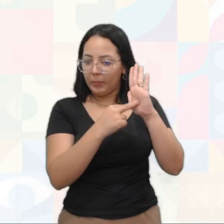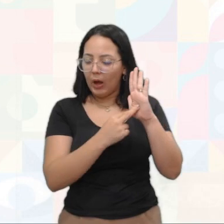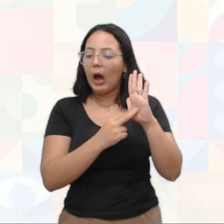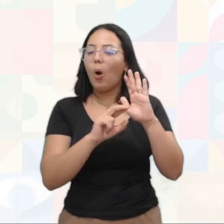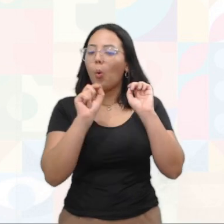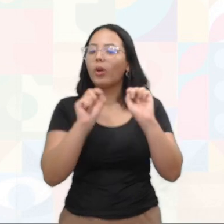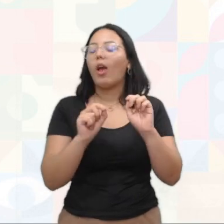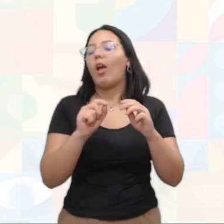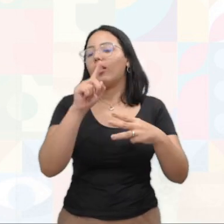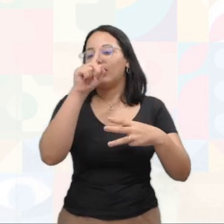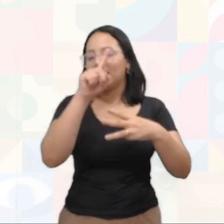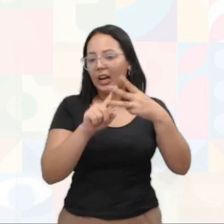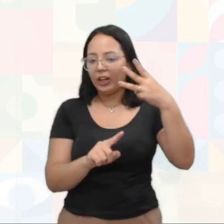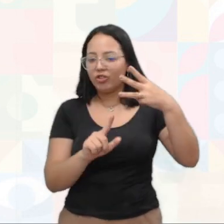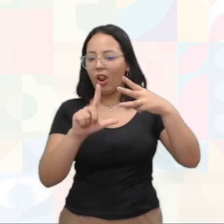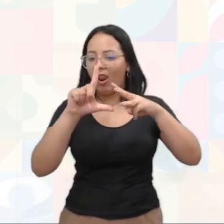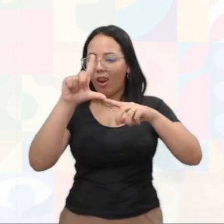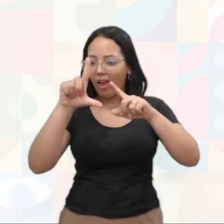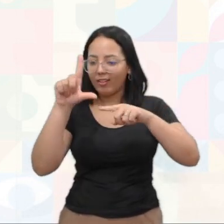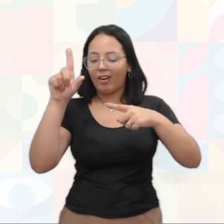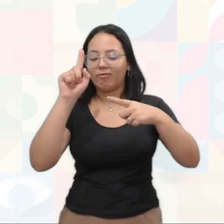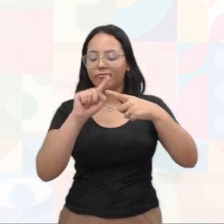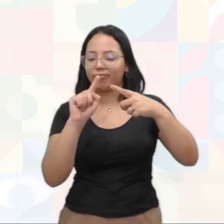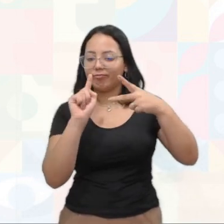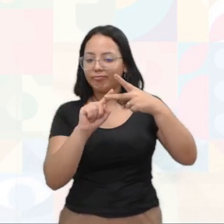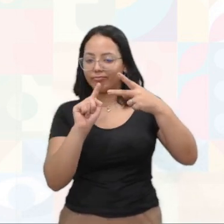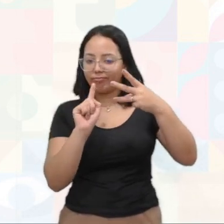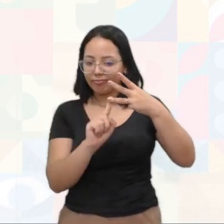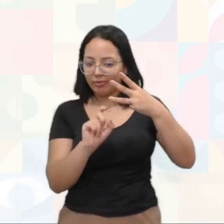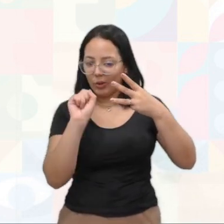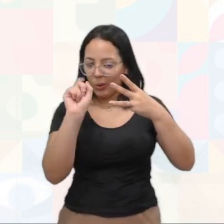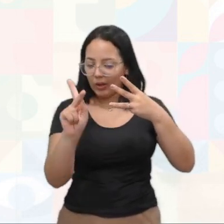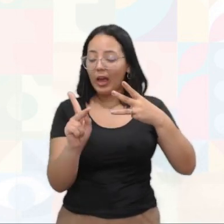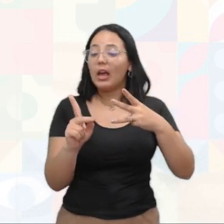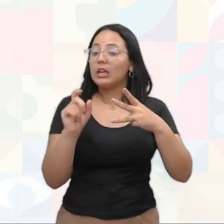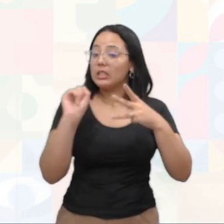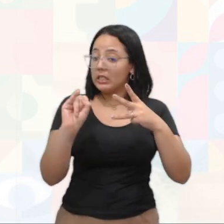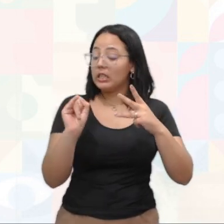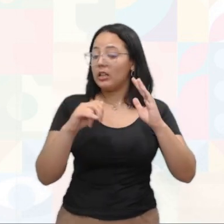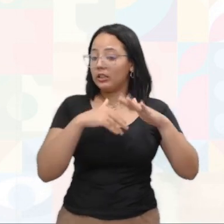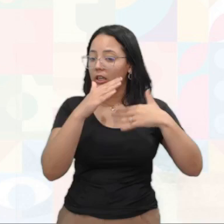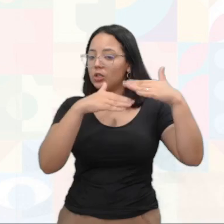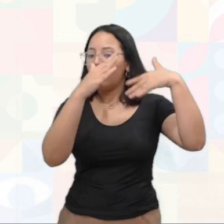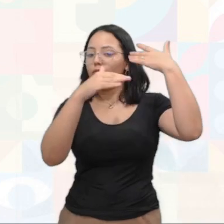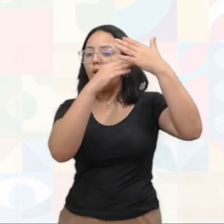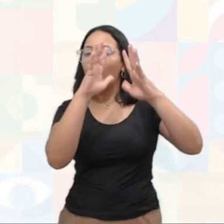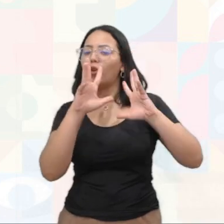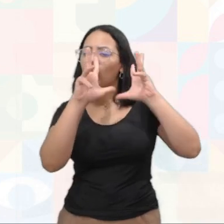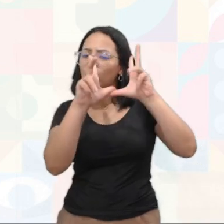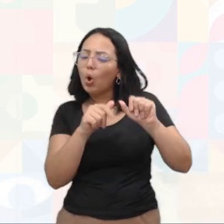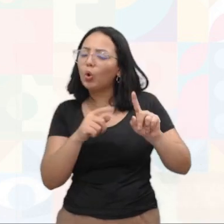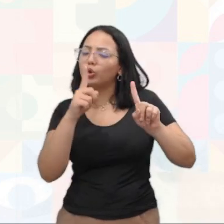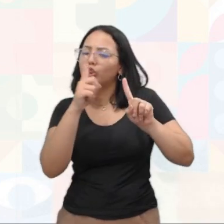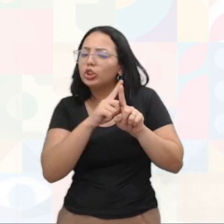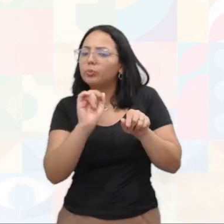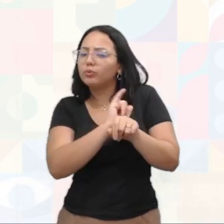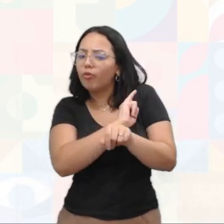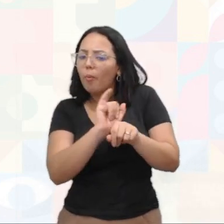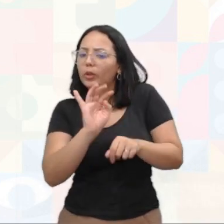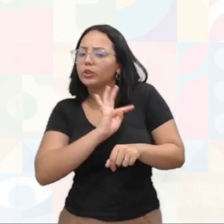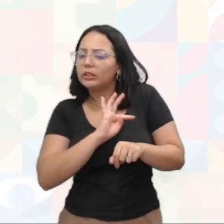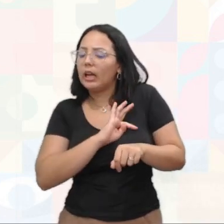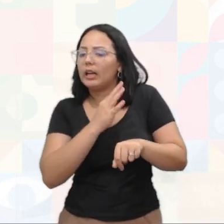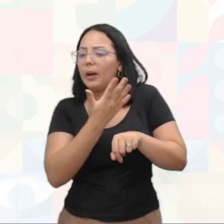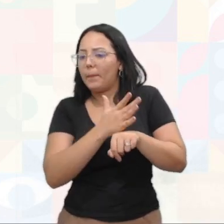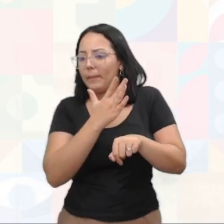que são 3 letrinhas iniciais, a partir das quais se desenvolvem todas as medidas técnicas e práticas de